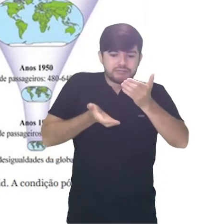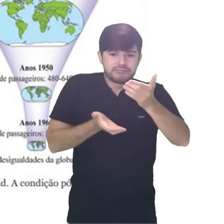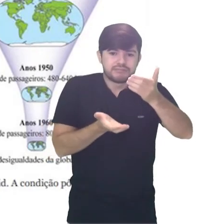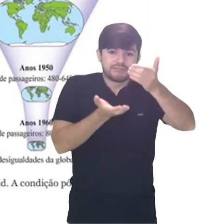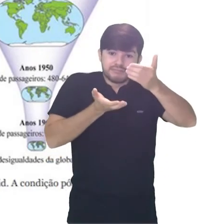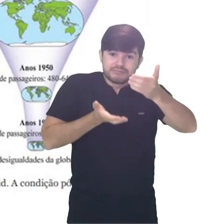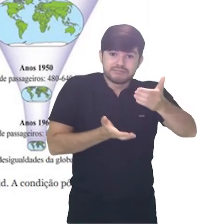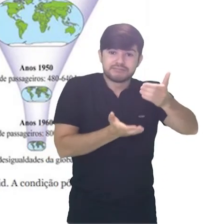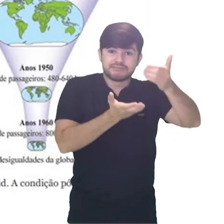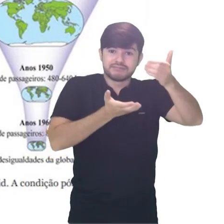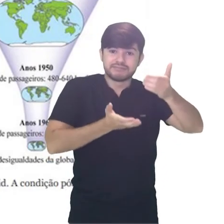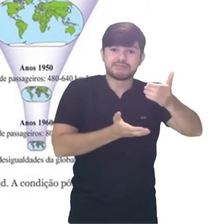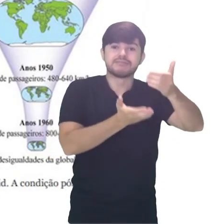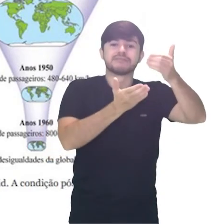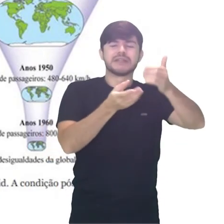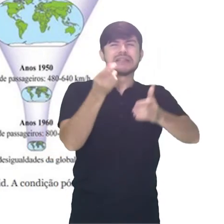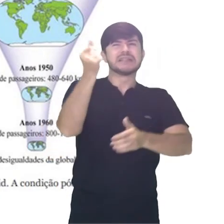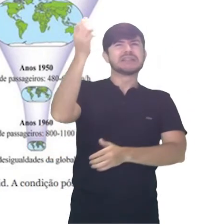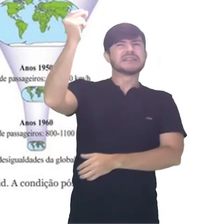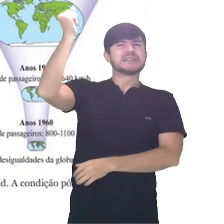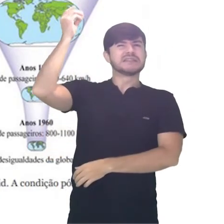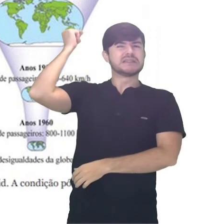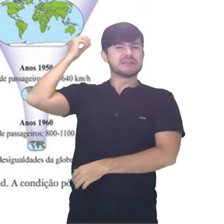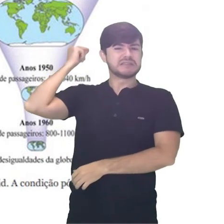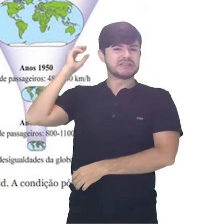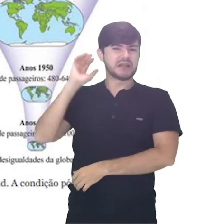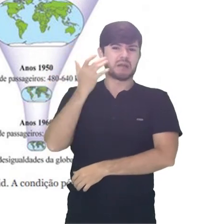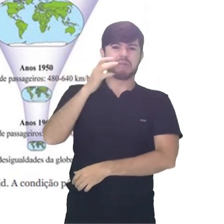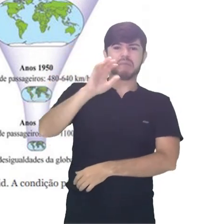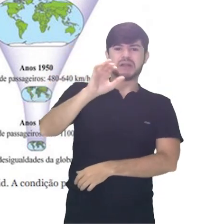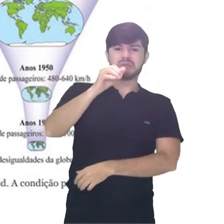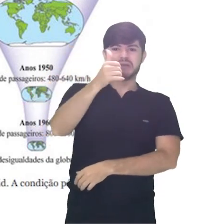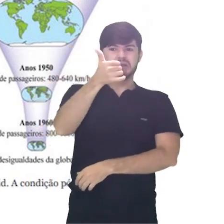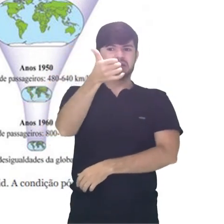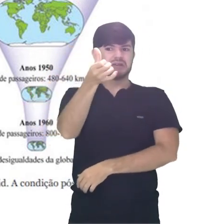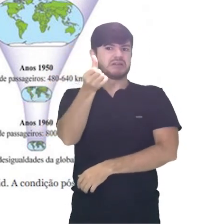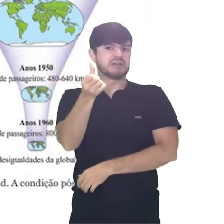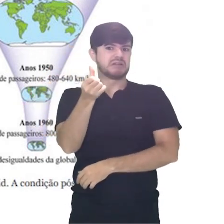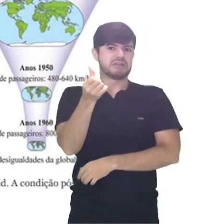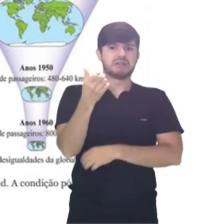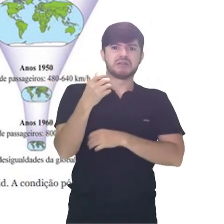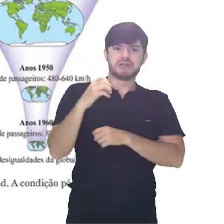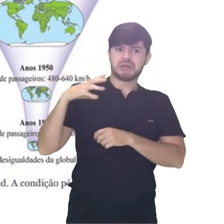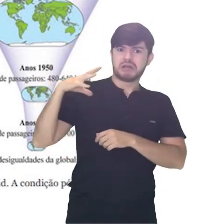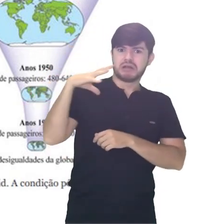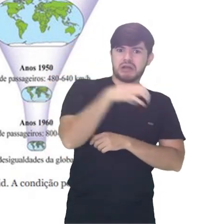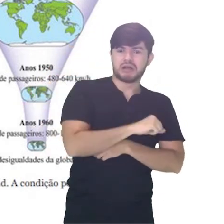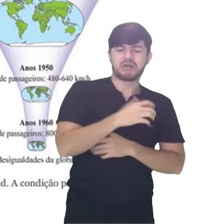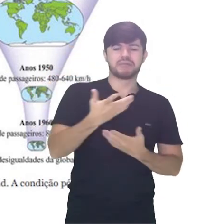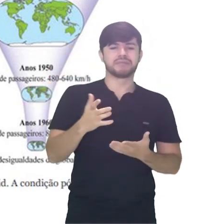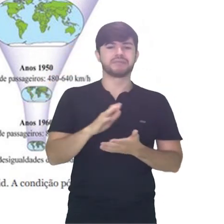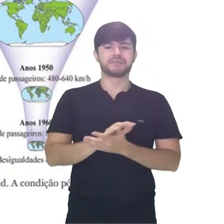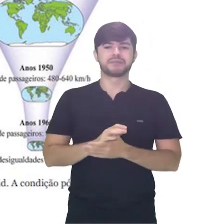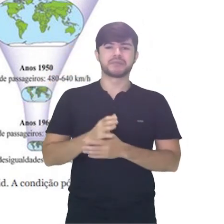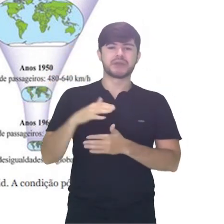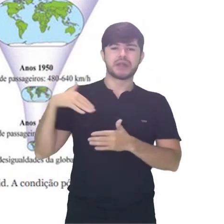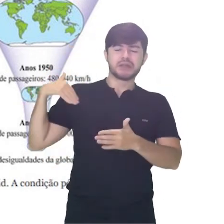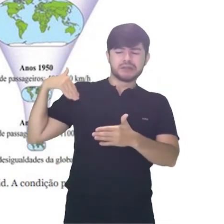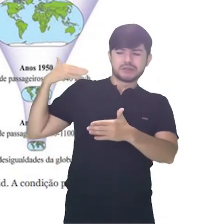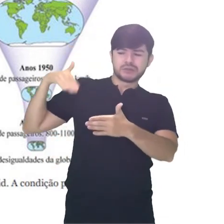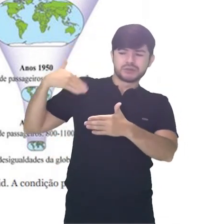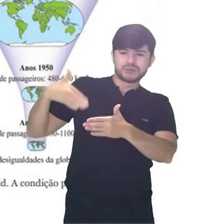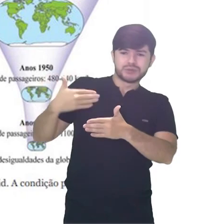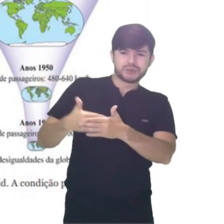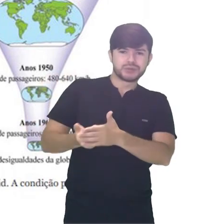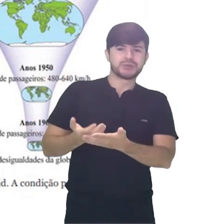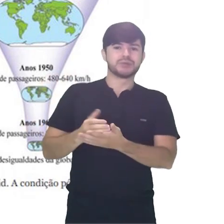entre 1500 e 1840, 16 km por hora. Hoje em dia, na verdade aqui nos anos 60, os jatos